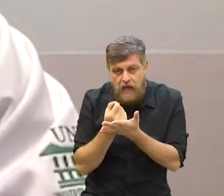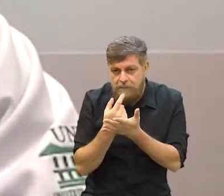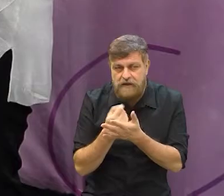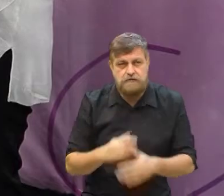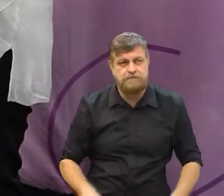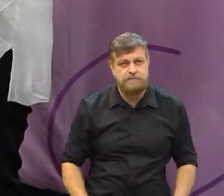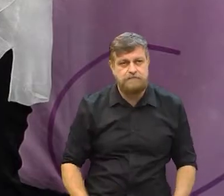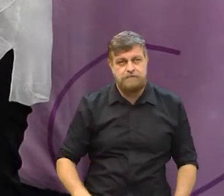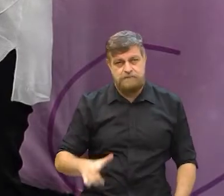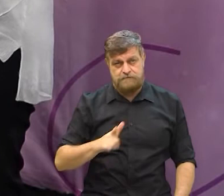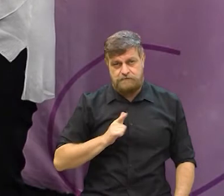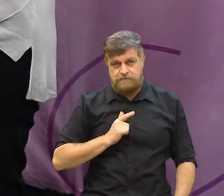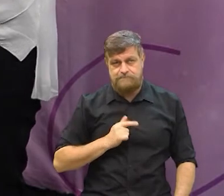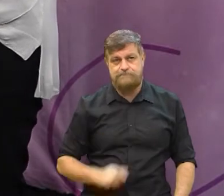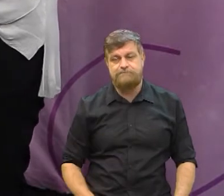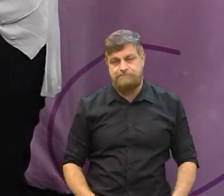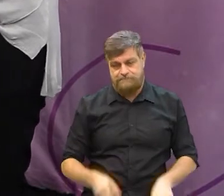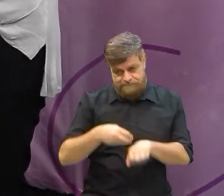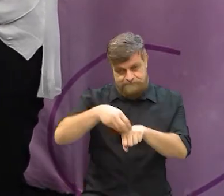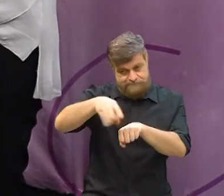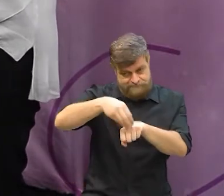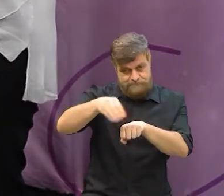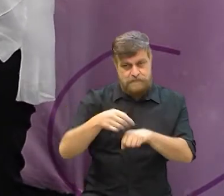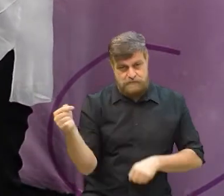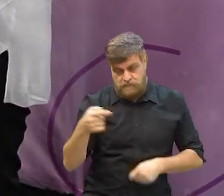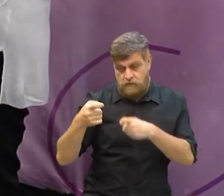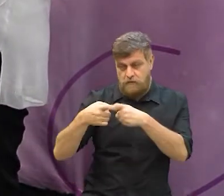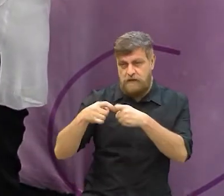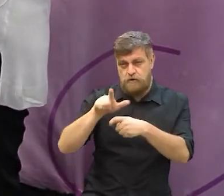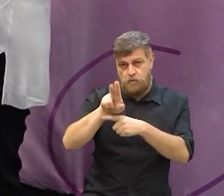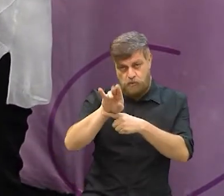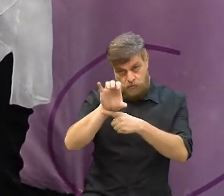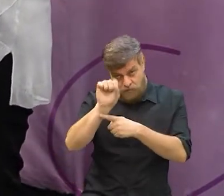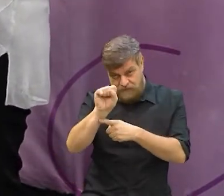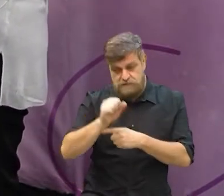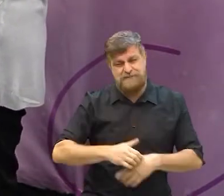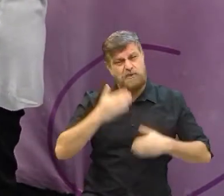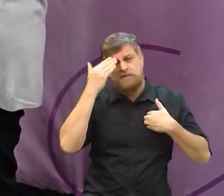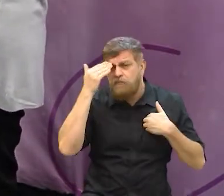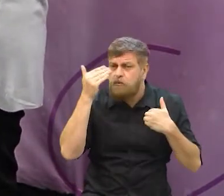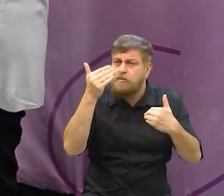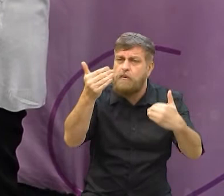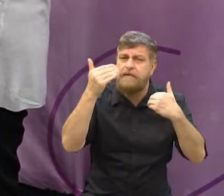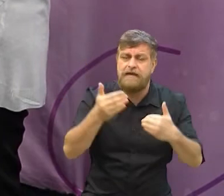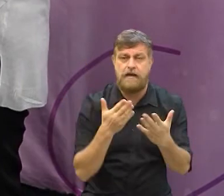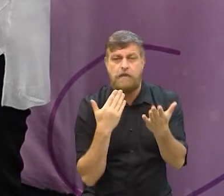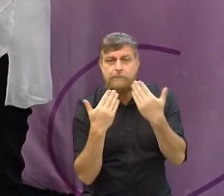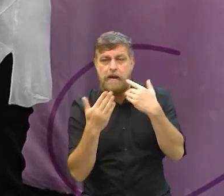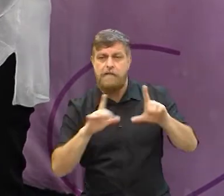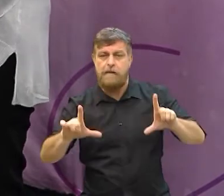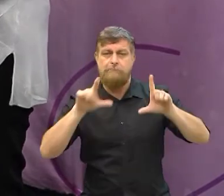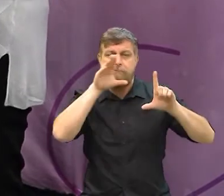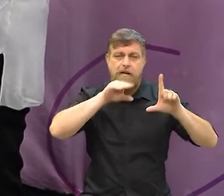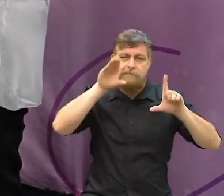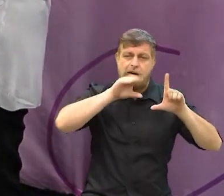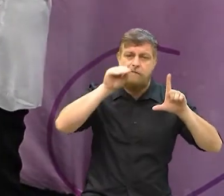medicação. Bom, então estão aí, né, as dicas do Dr. Luiz Gustavo Trindade. Doutor, muito obrigada por falar com a gente